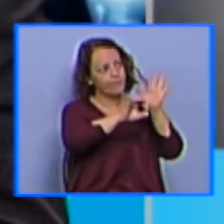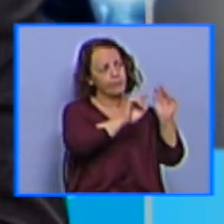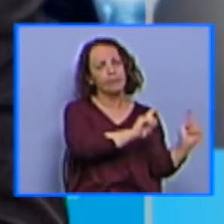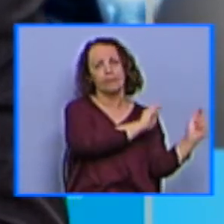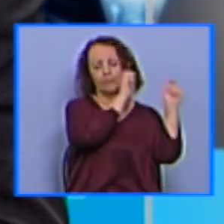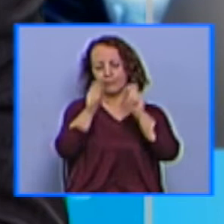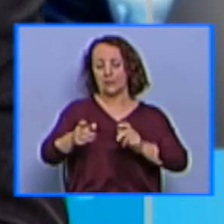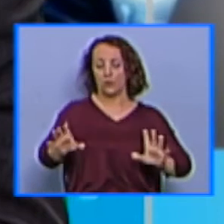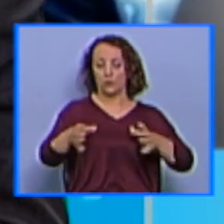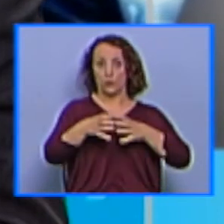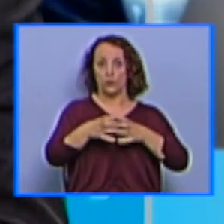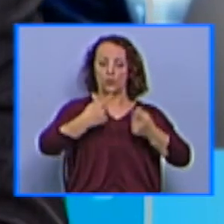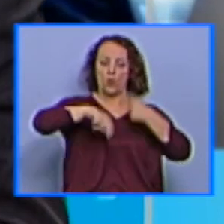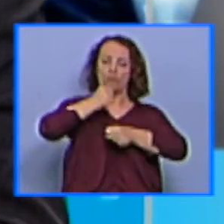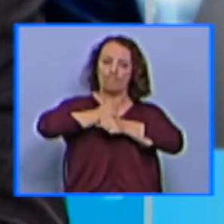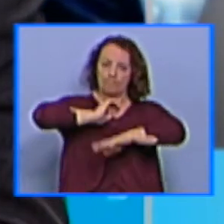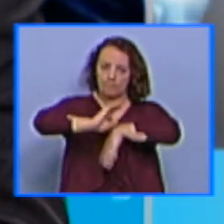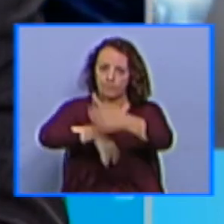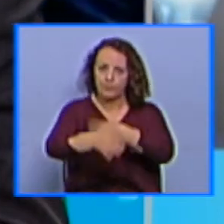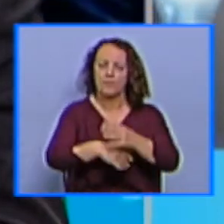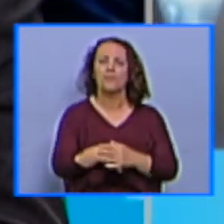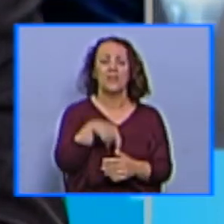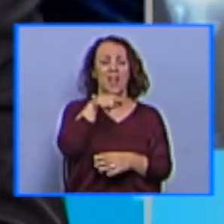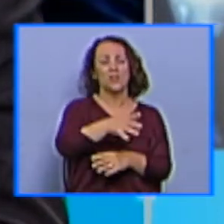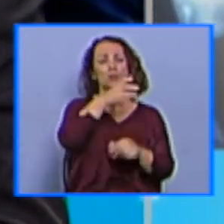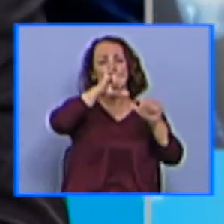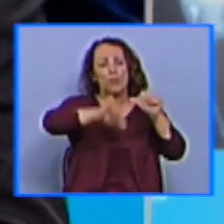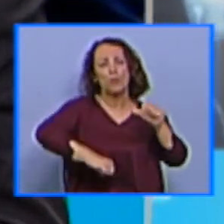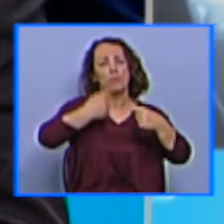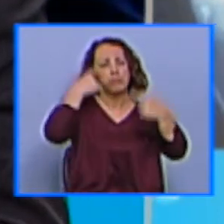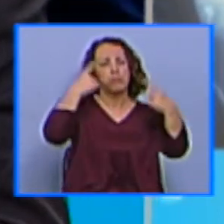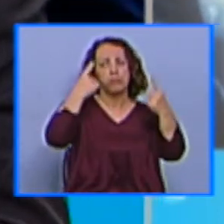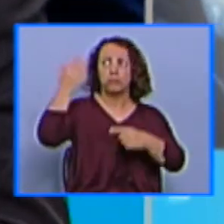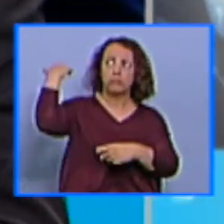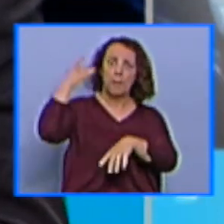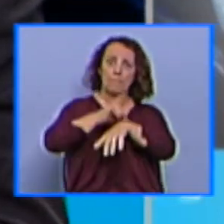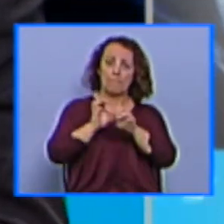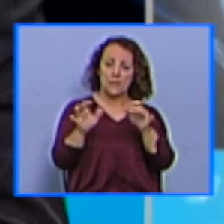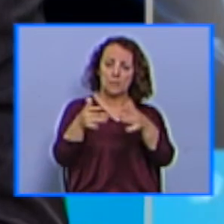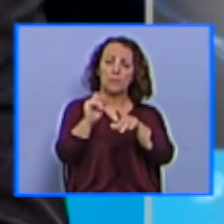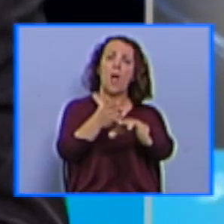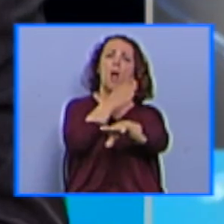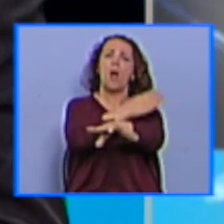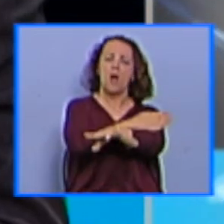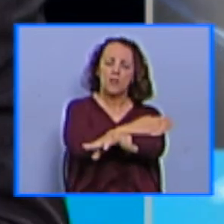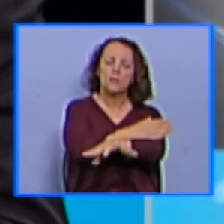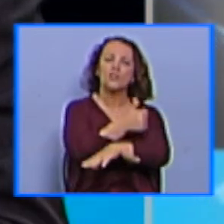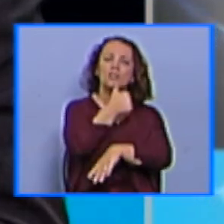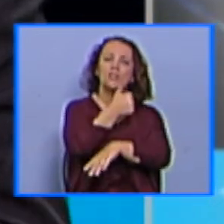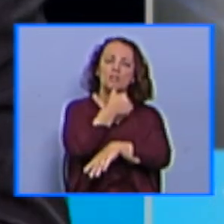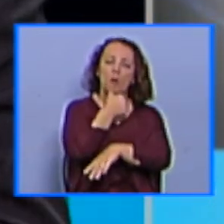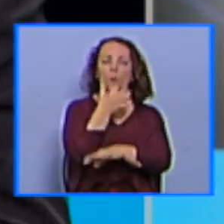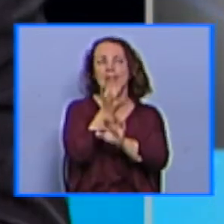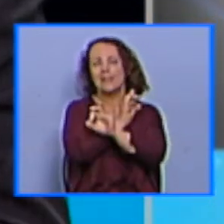que estes comunicados, todos ao longo da pandemia e anteriores, até inclusive aquela decisão pela consagração